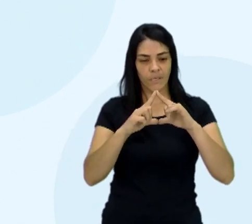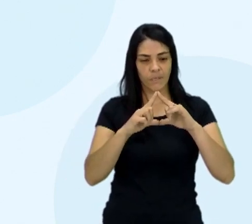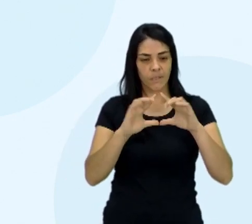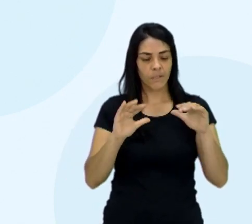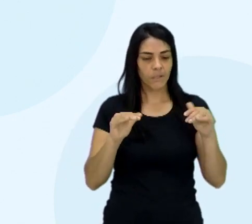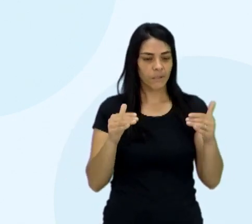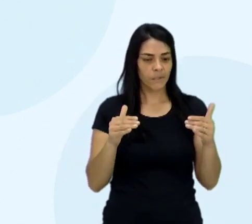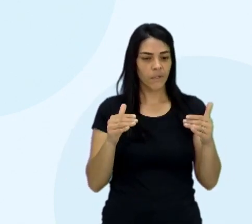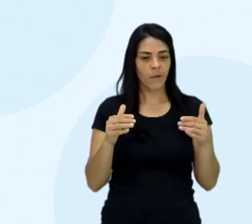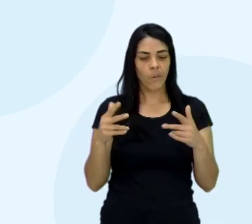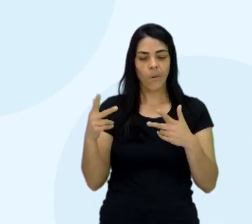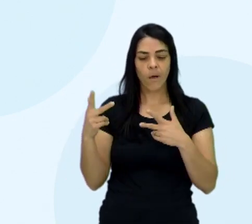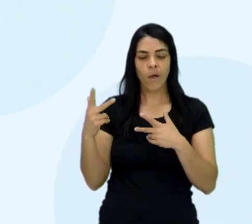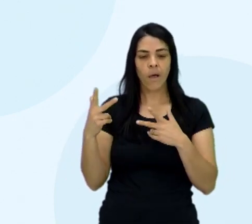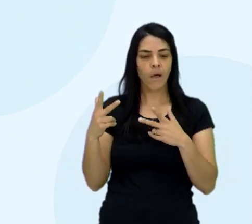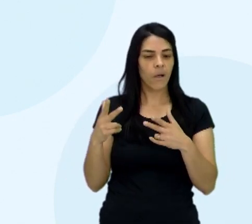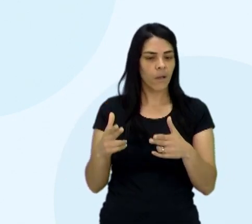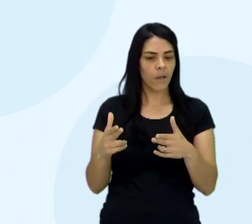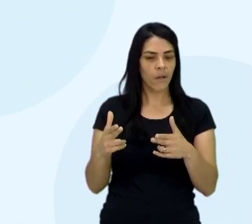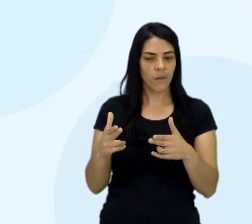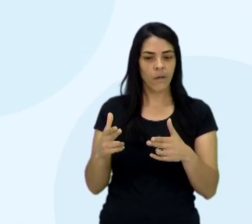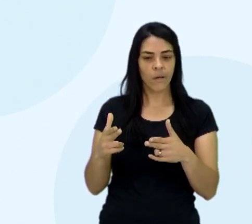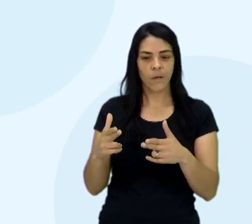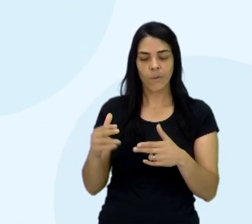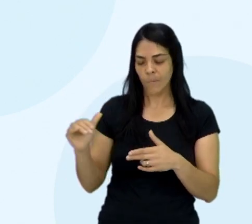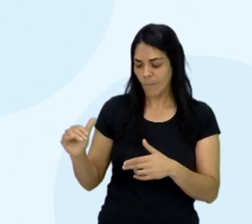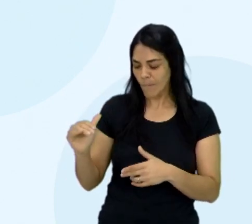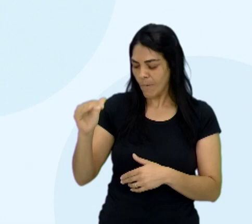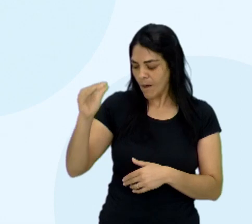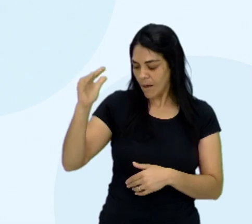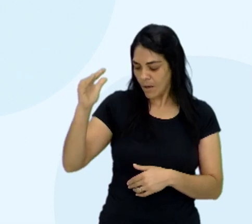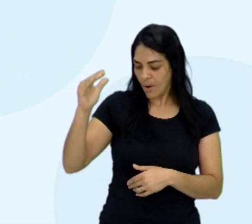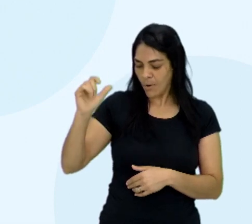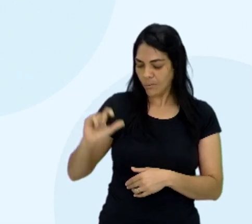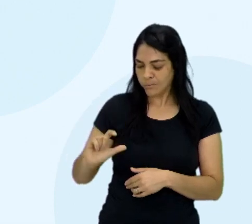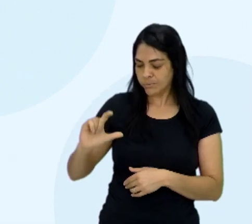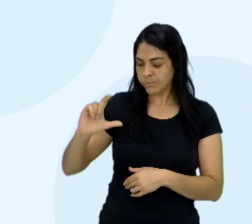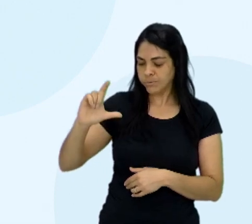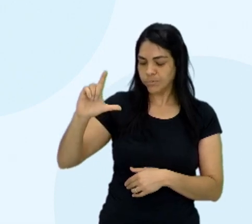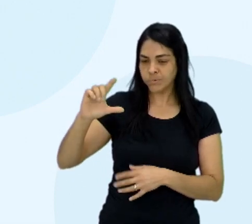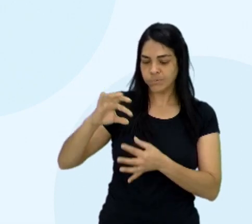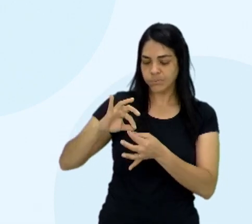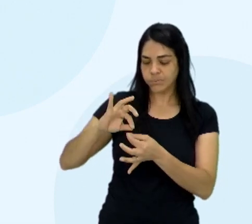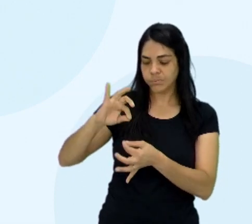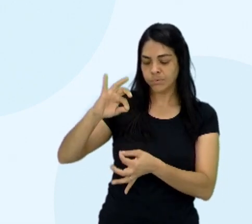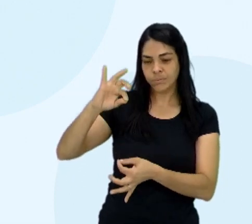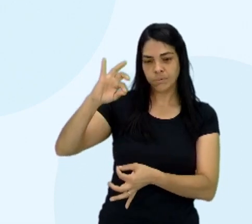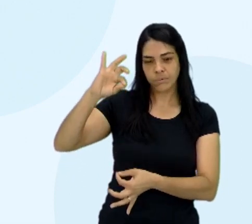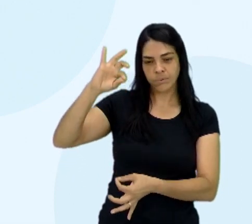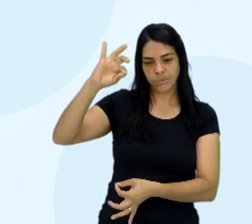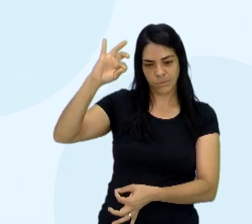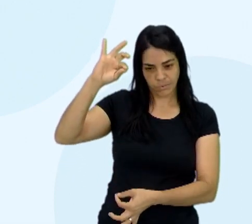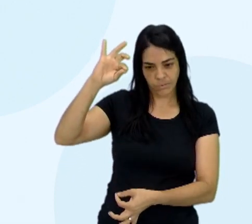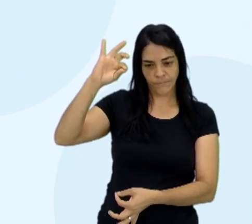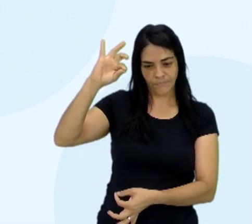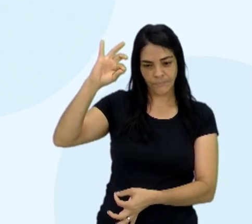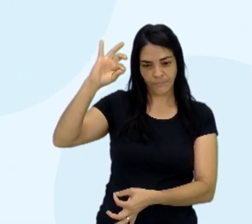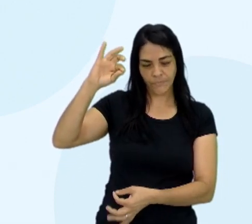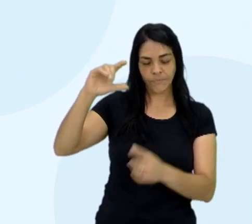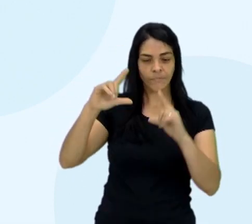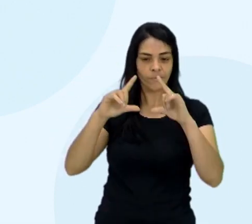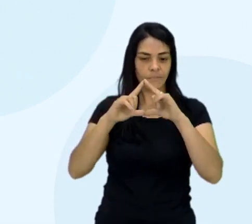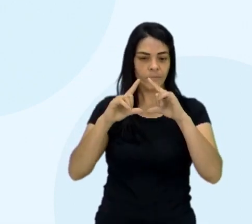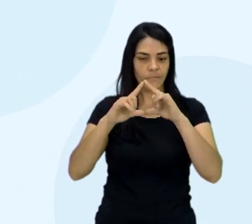que ser igual essas vezes maior, tem que ser igual a alturinha, ou a alturona da